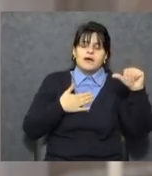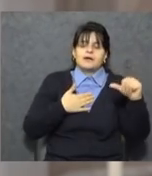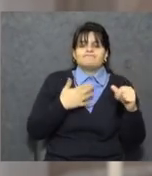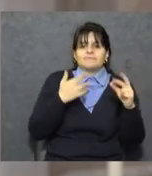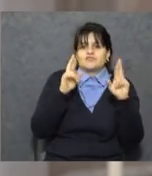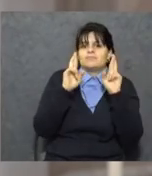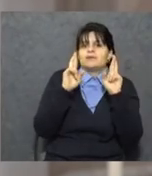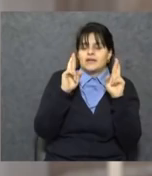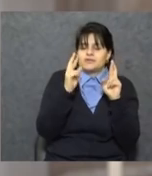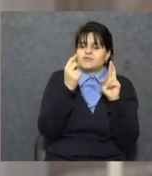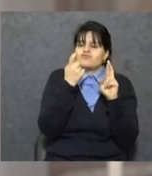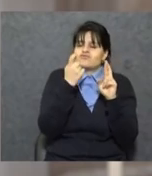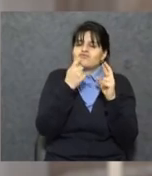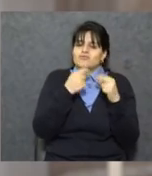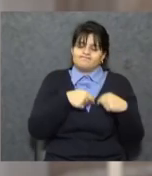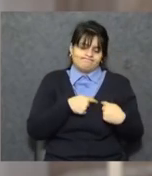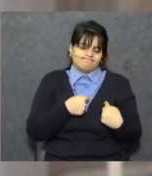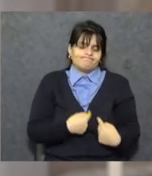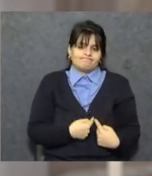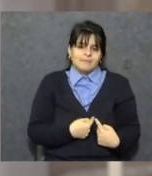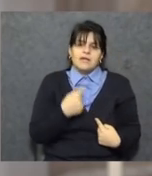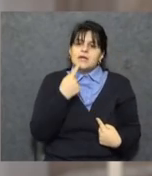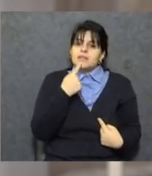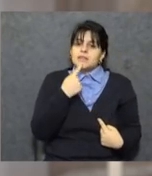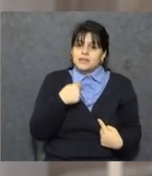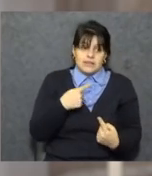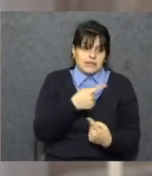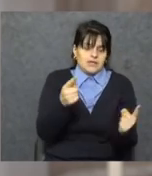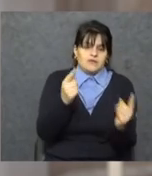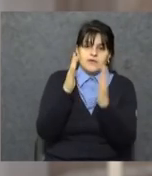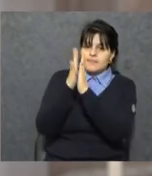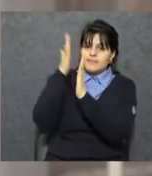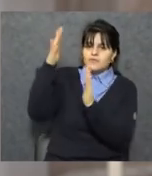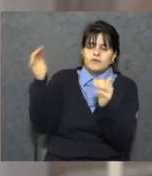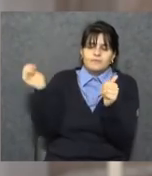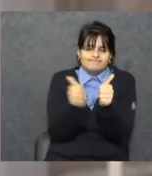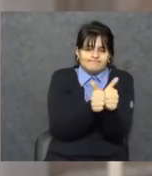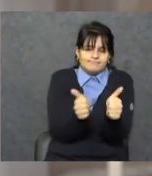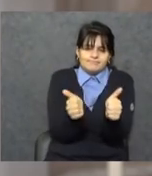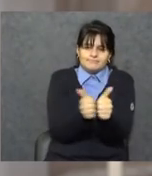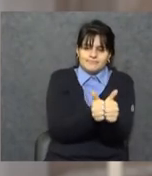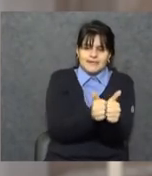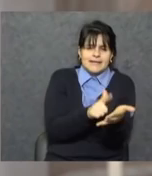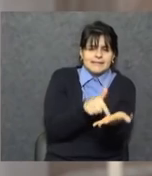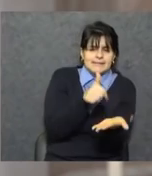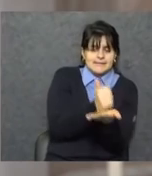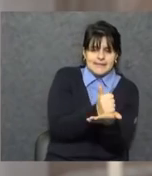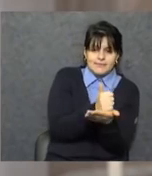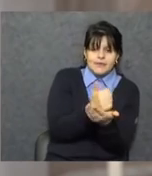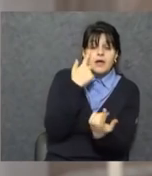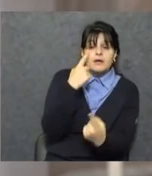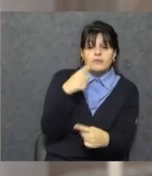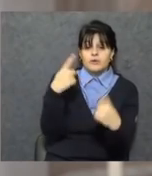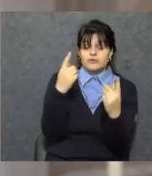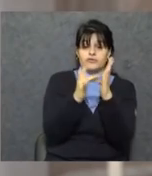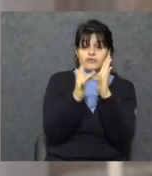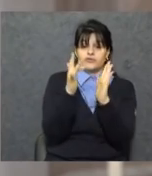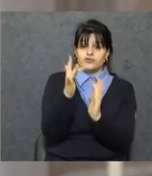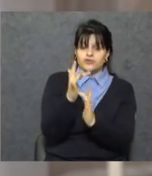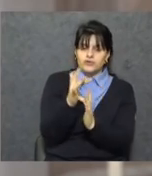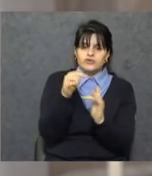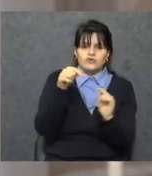Diz-nos que Deus sempre nos acompanha. Mostra-nos que Jesus Cristo continua a vir hoje ao